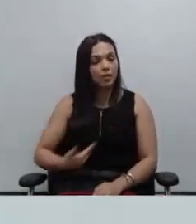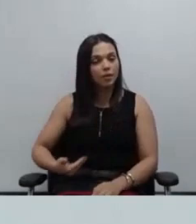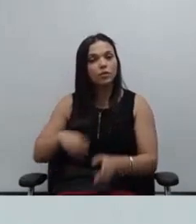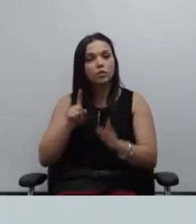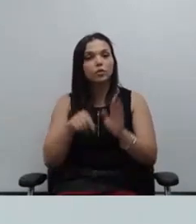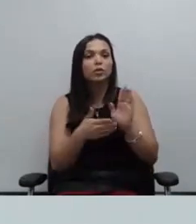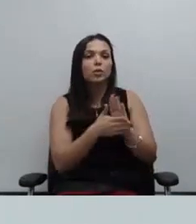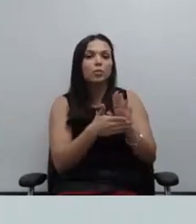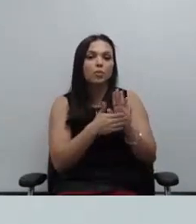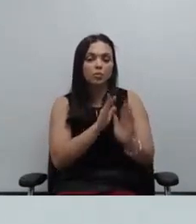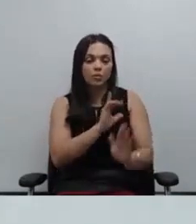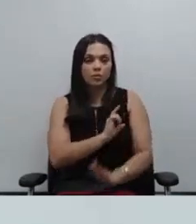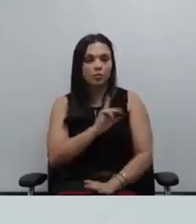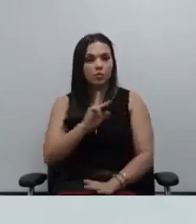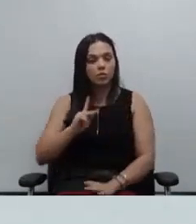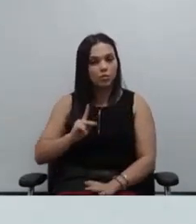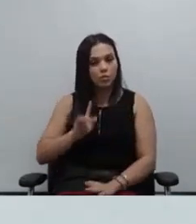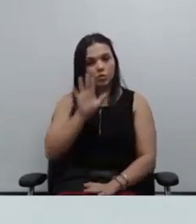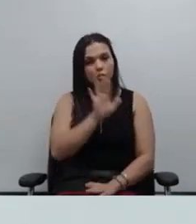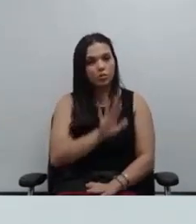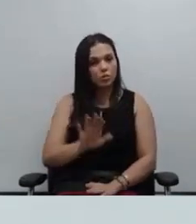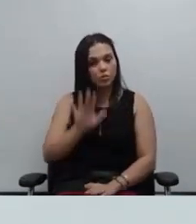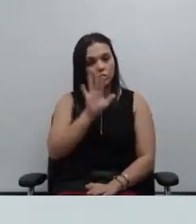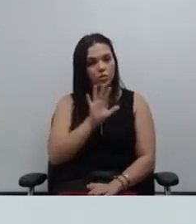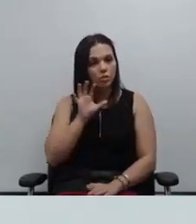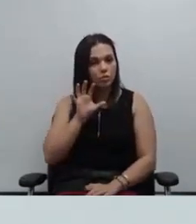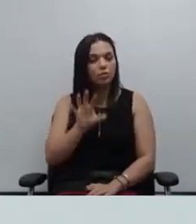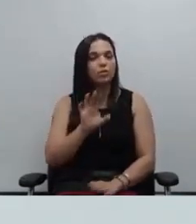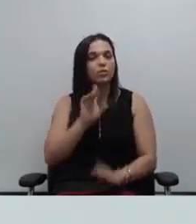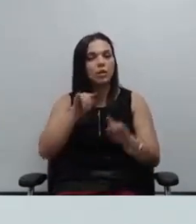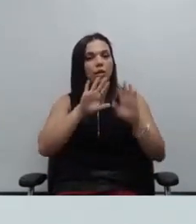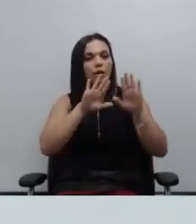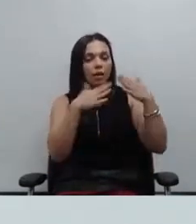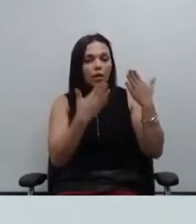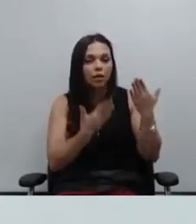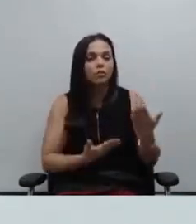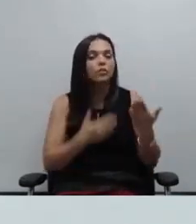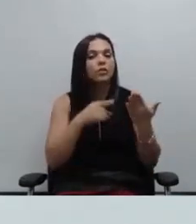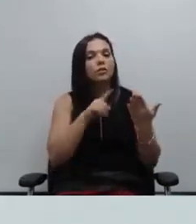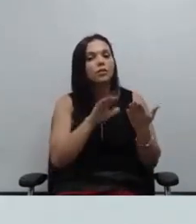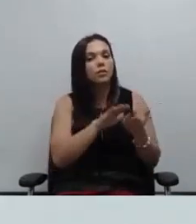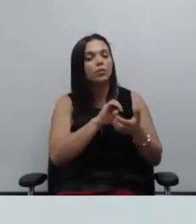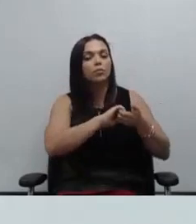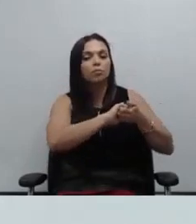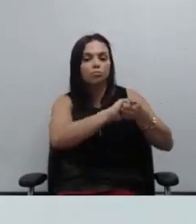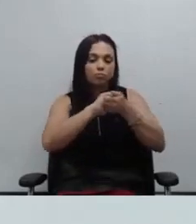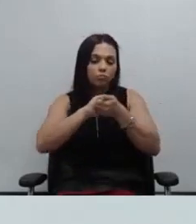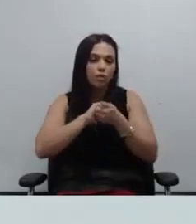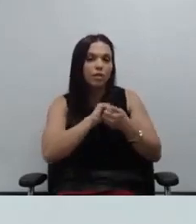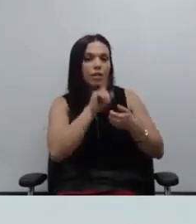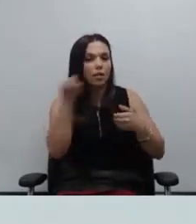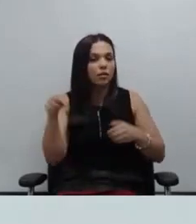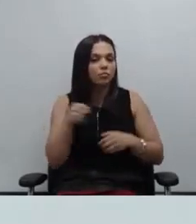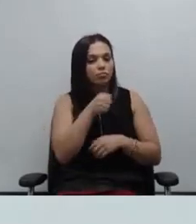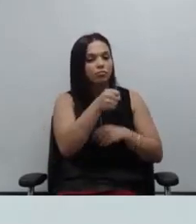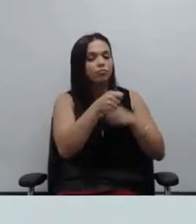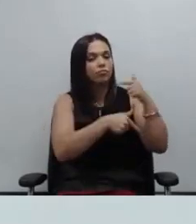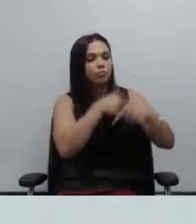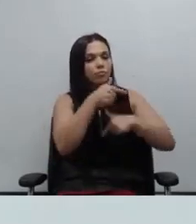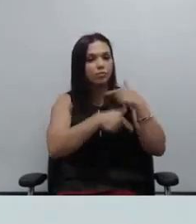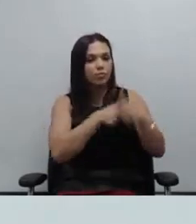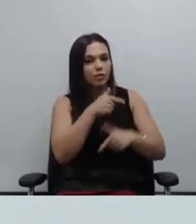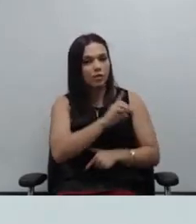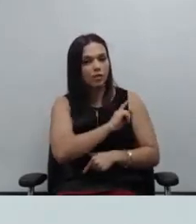proposta da Defensoria Pública Geral do Estado para a regulamentação da gratificação de representação atribuída aos cargos em comissão do subquadro de apoio da